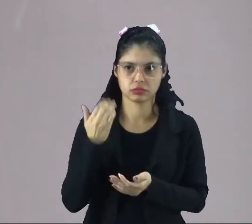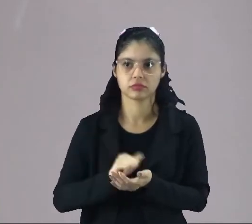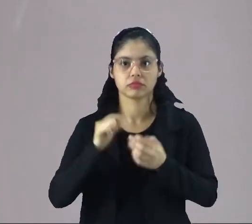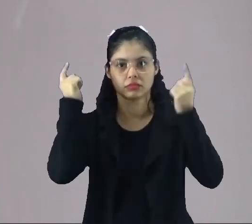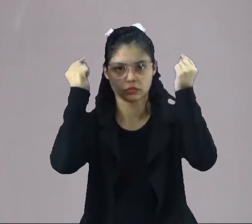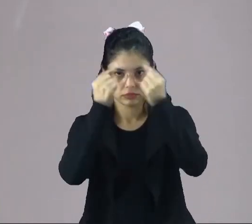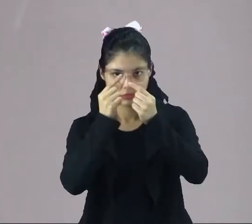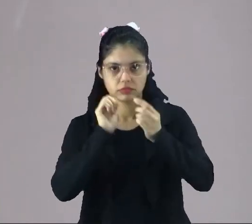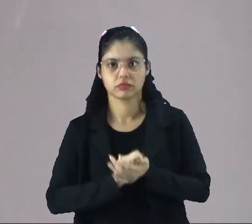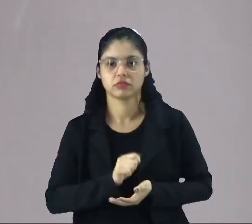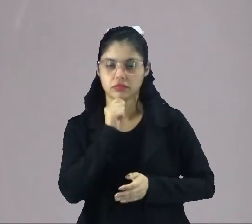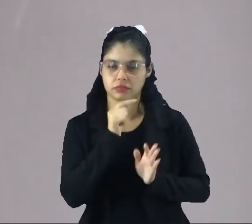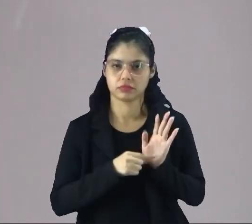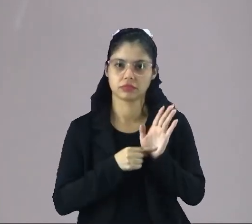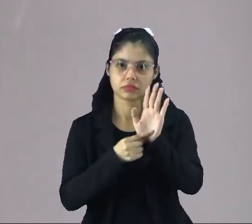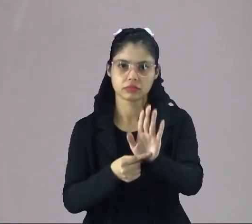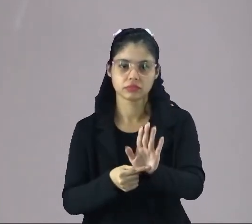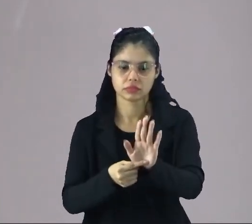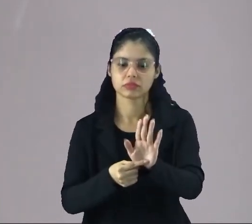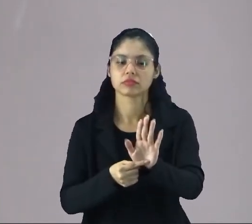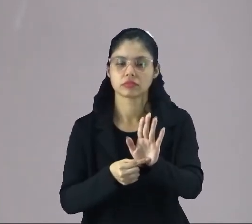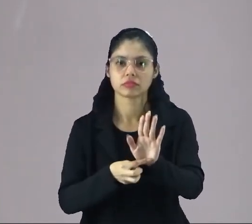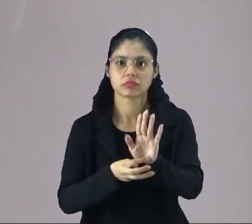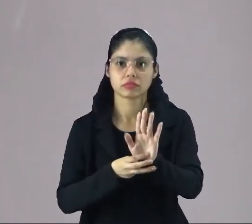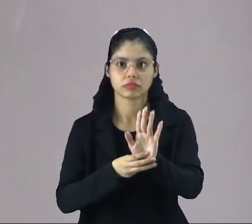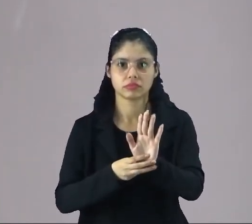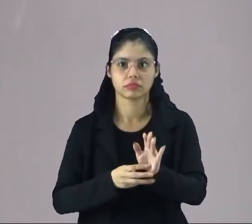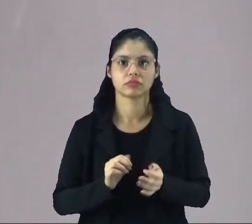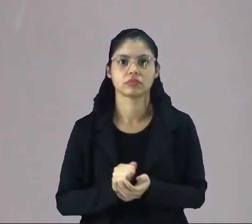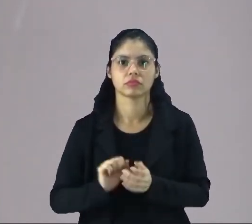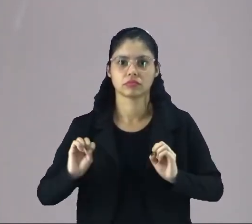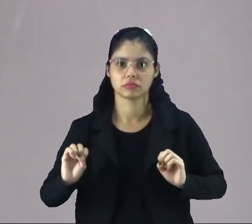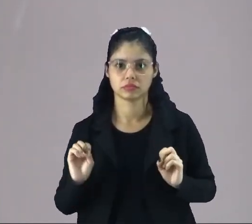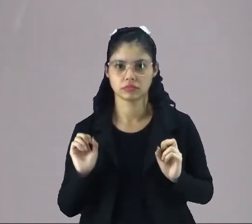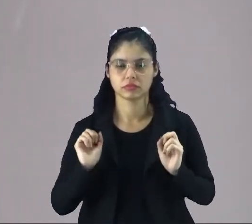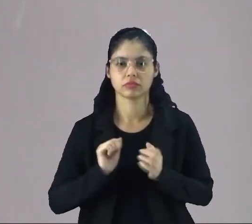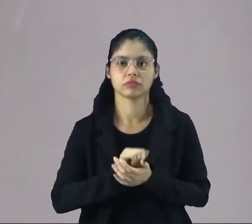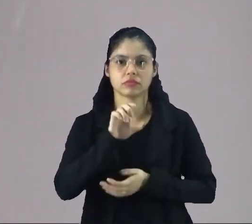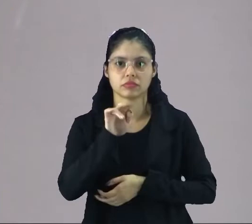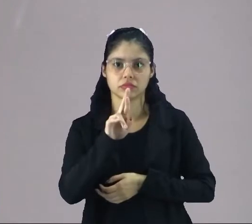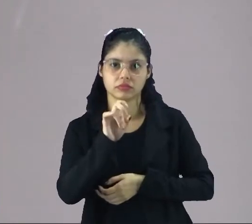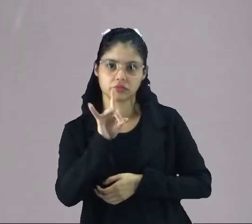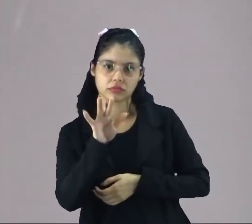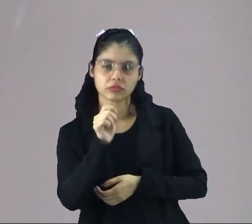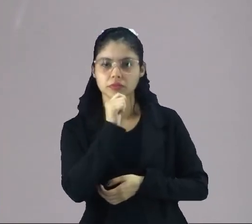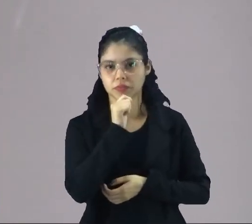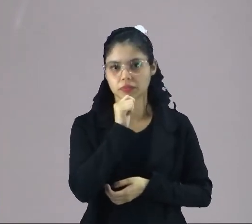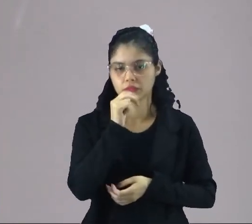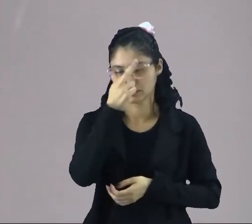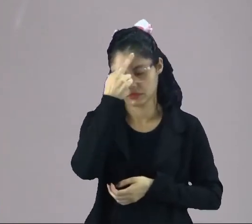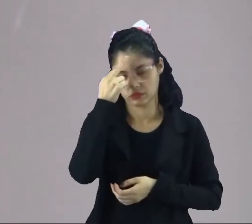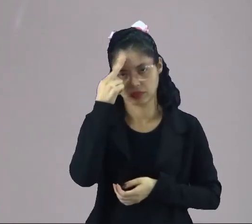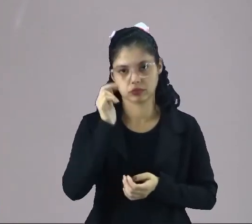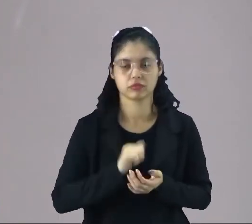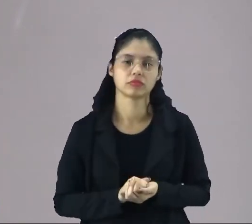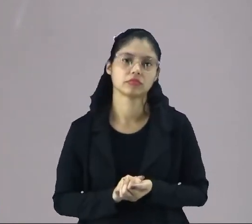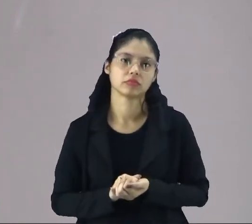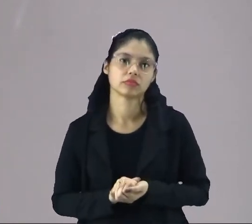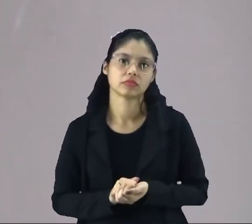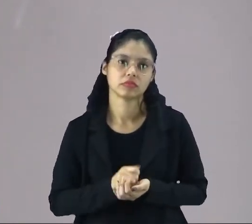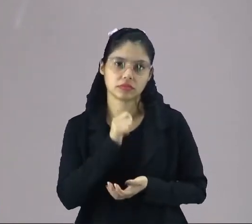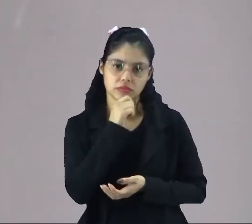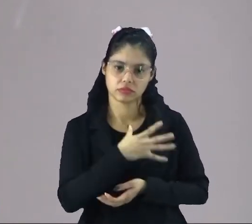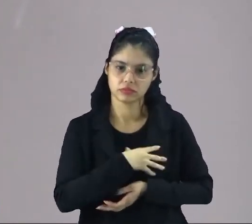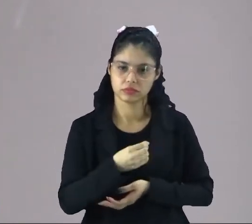grego, onde eles representavam aí as aventuras, né, representavam aí as histórias dos filhos